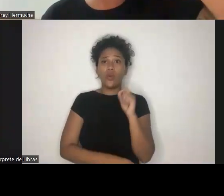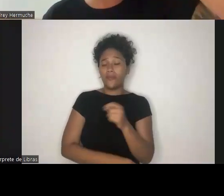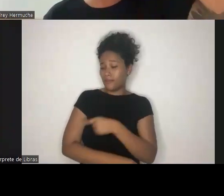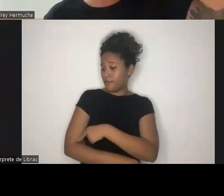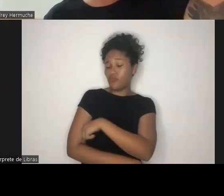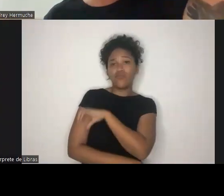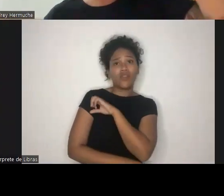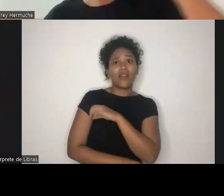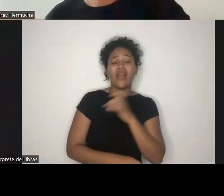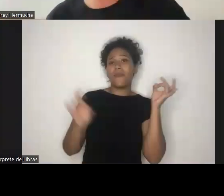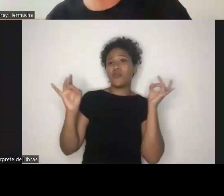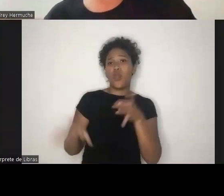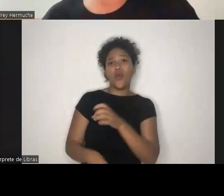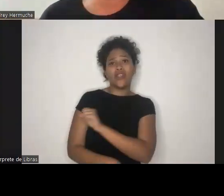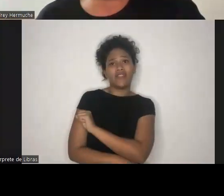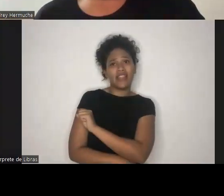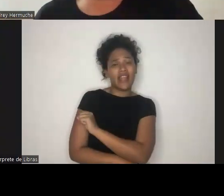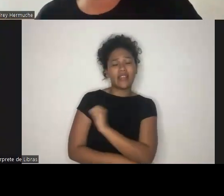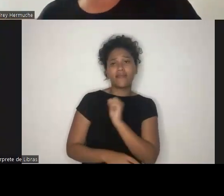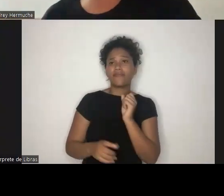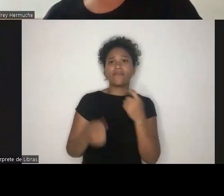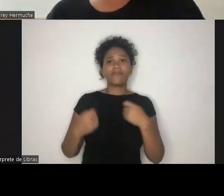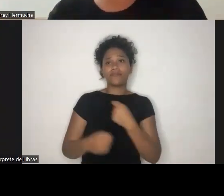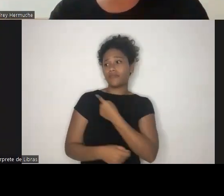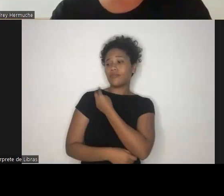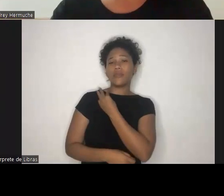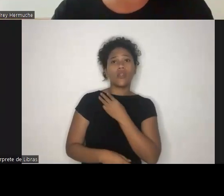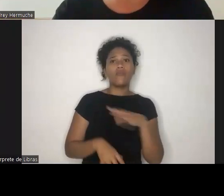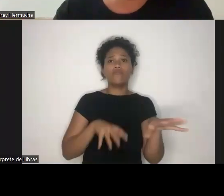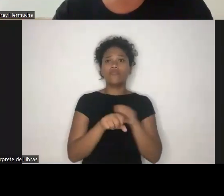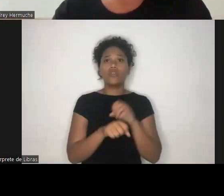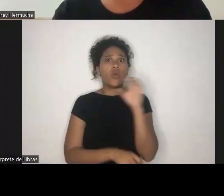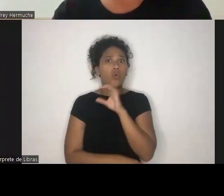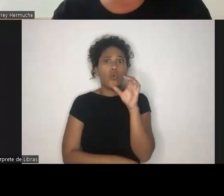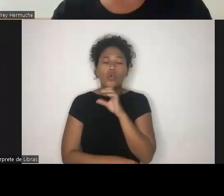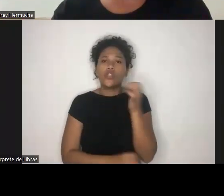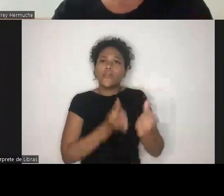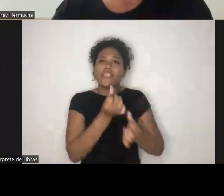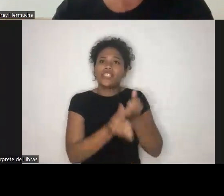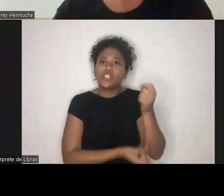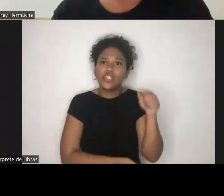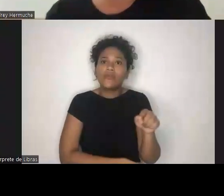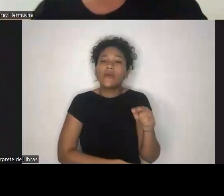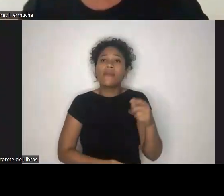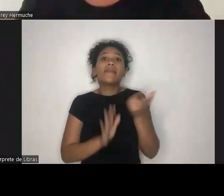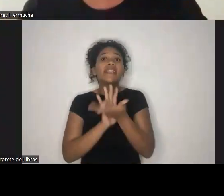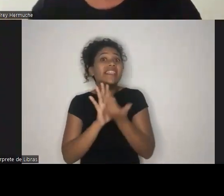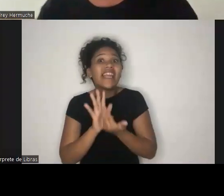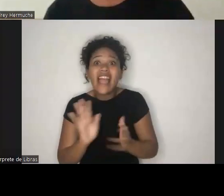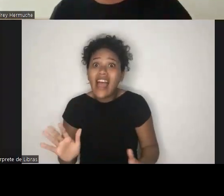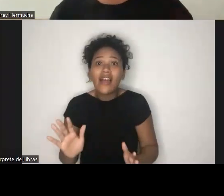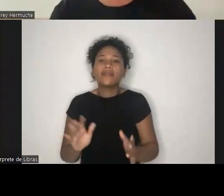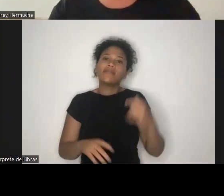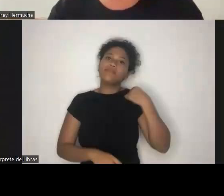e tava sério abandonou teve que terminar o primeiro grau em supletivo por causa disso para desenhar então eu pensei assim